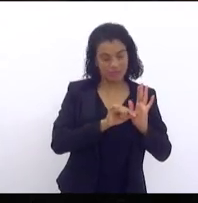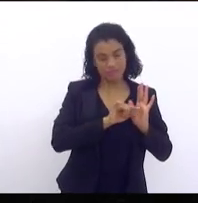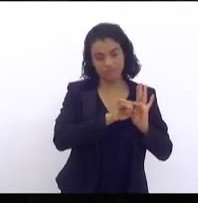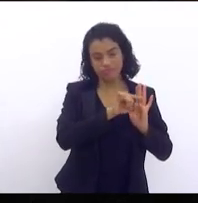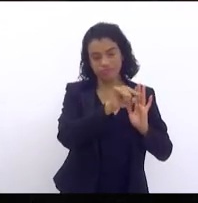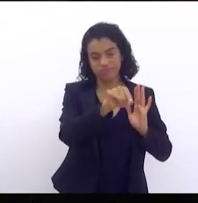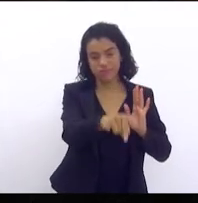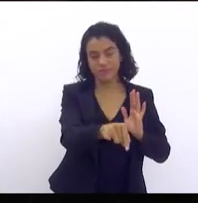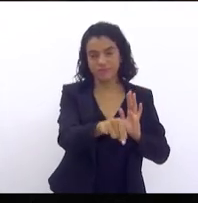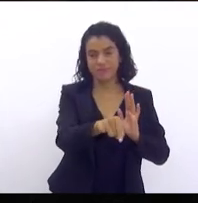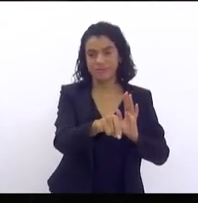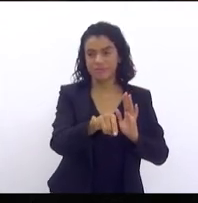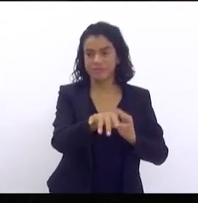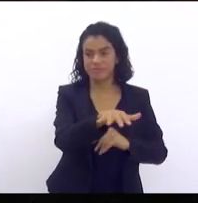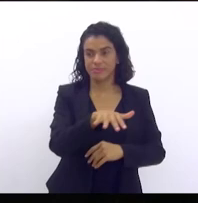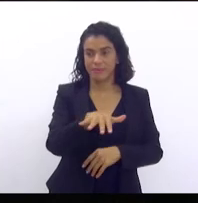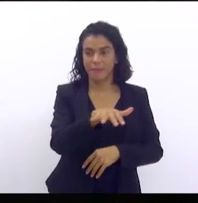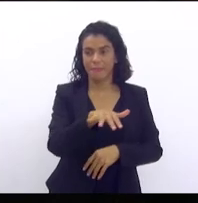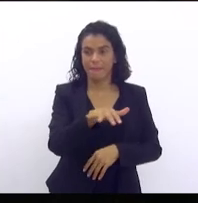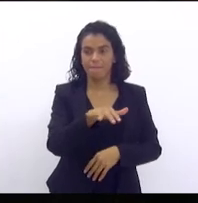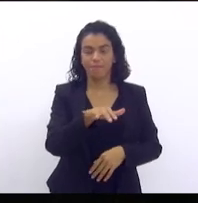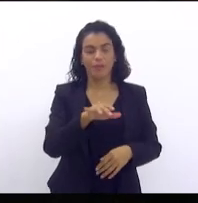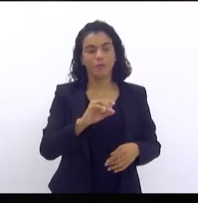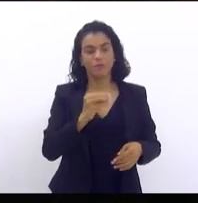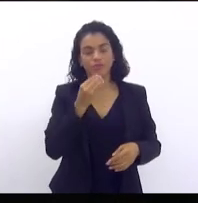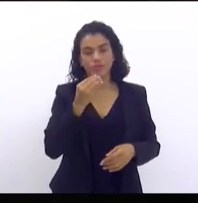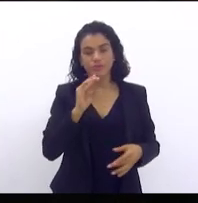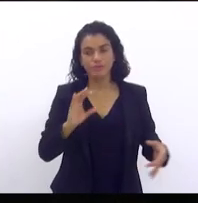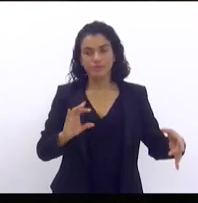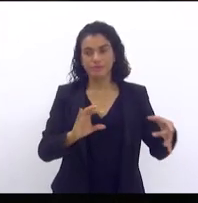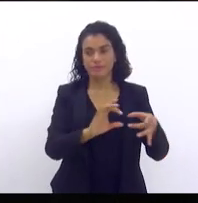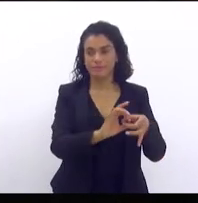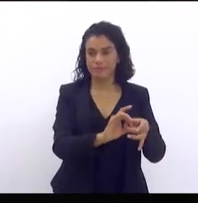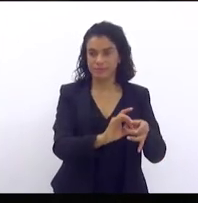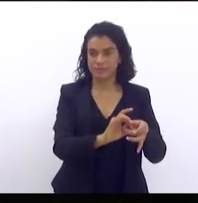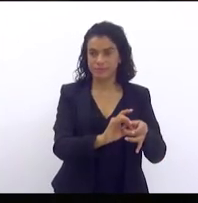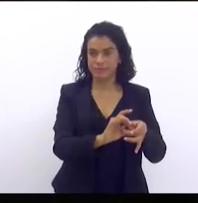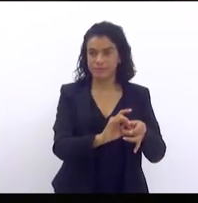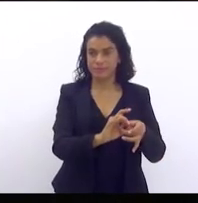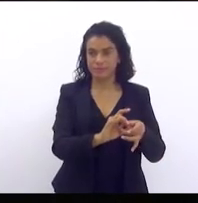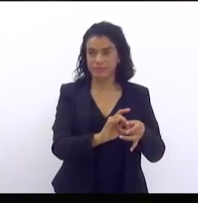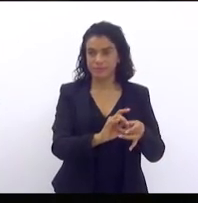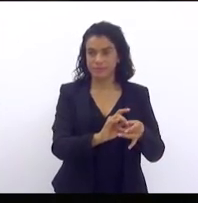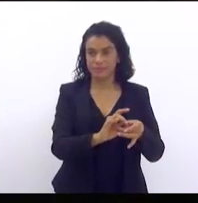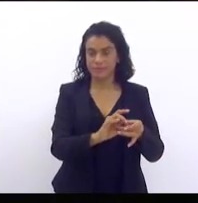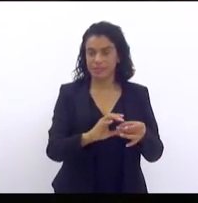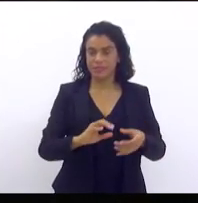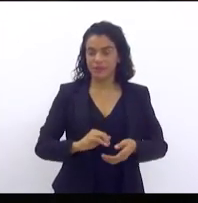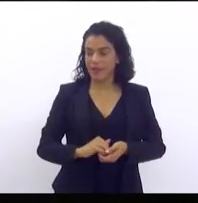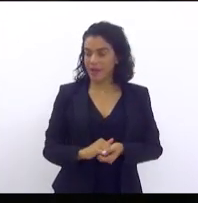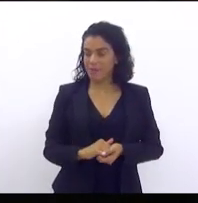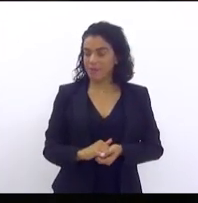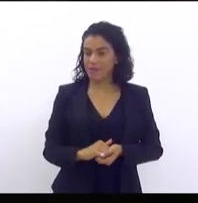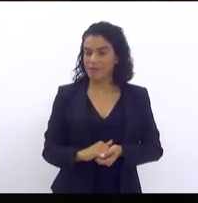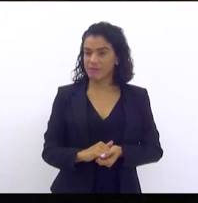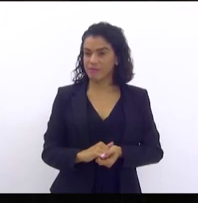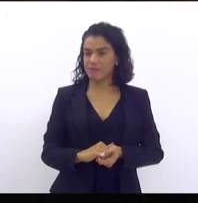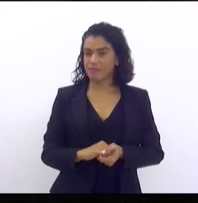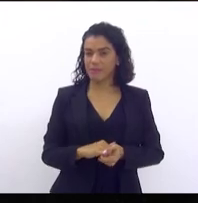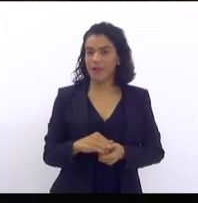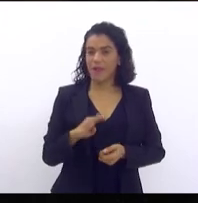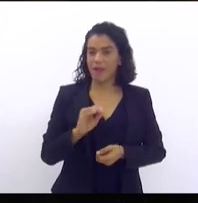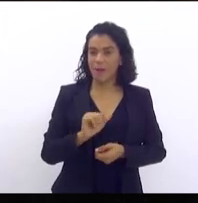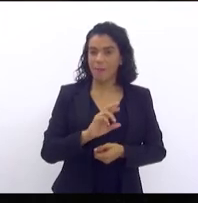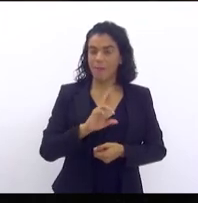também integrar com o BRT que liga a Zona Oeste à Barra da